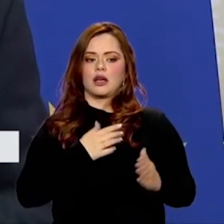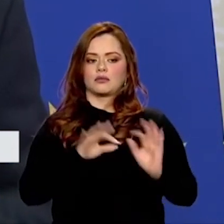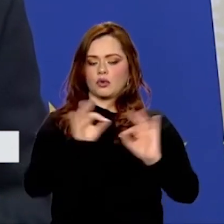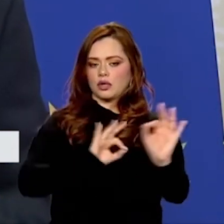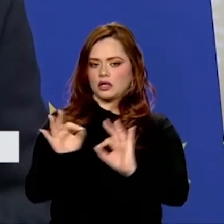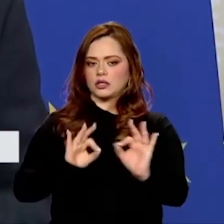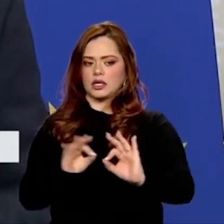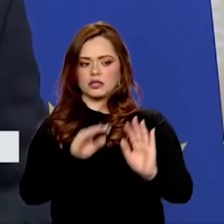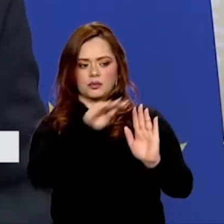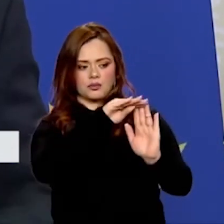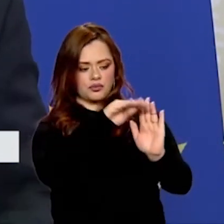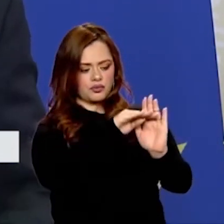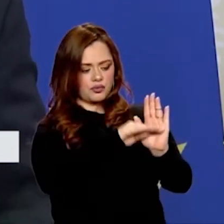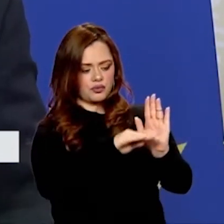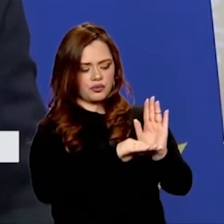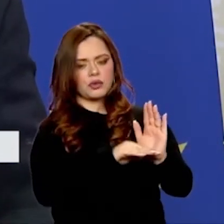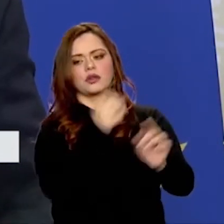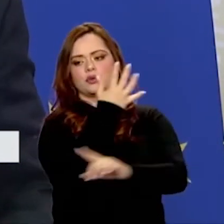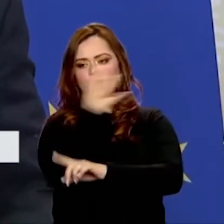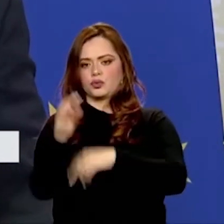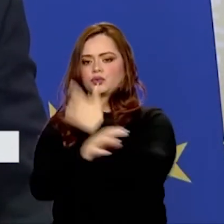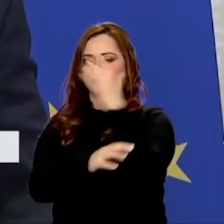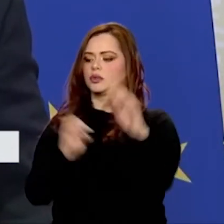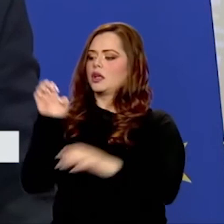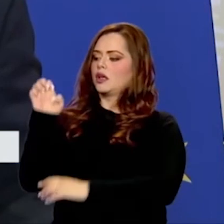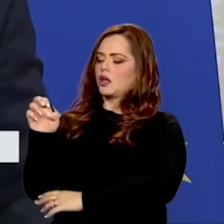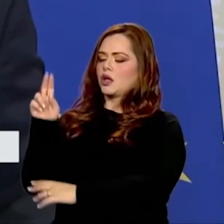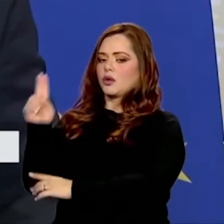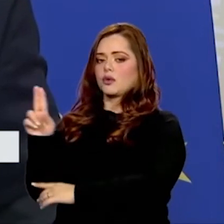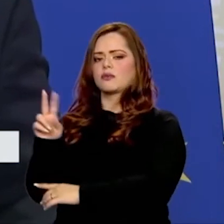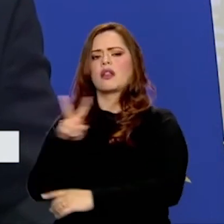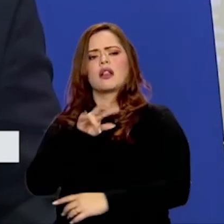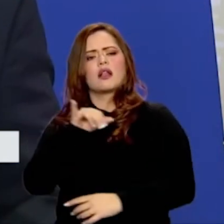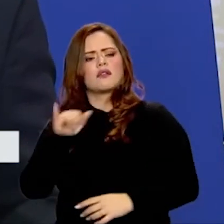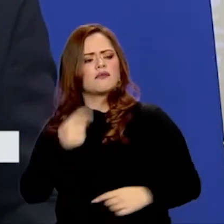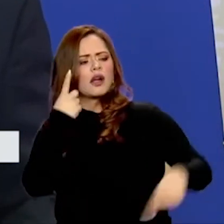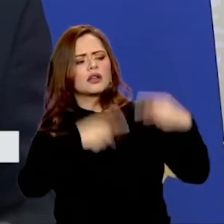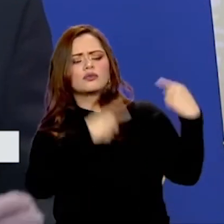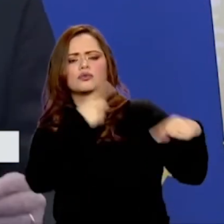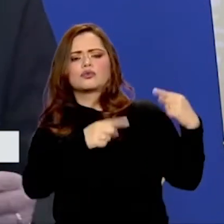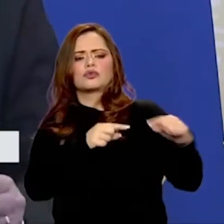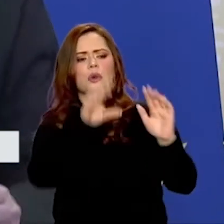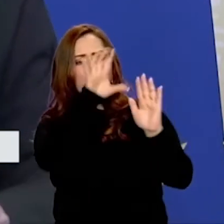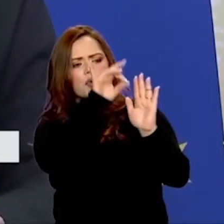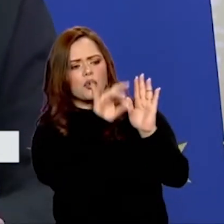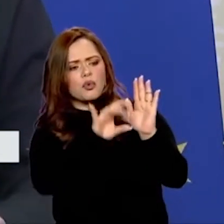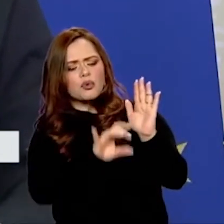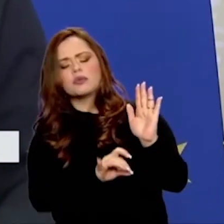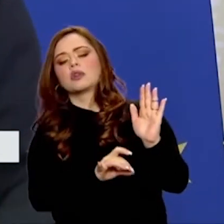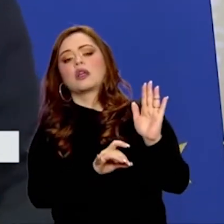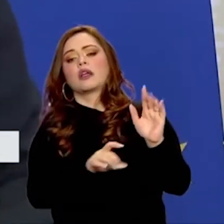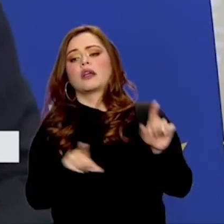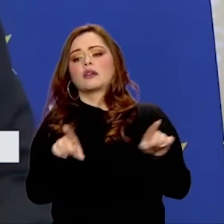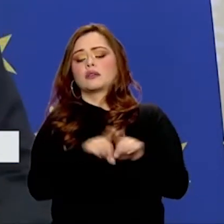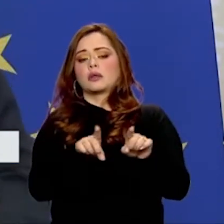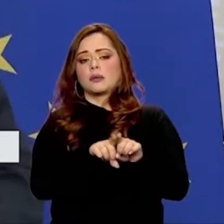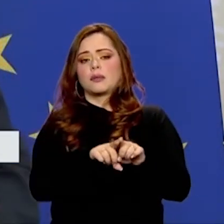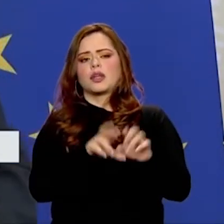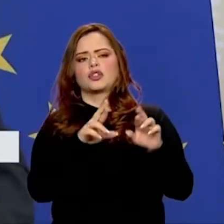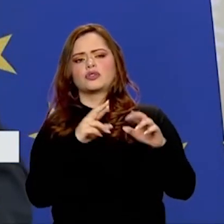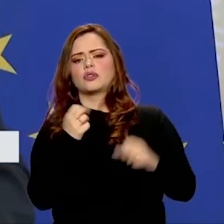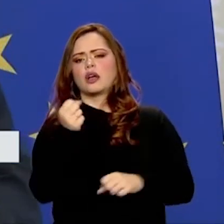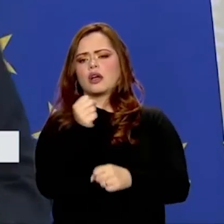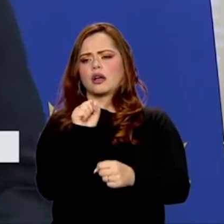ambientais da União Europeia. Vai discutir detalhes com os seus homólogos na reunião dos